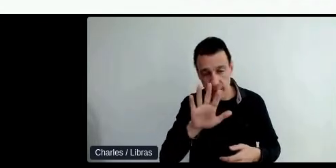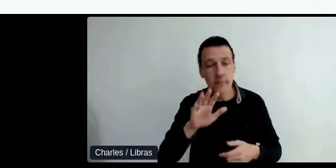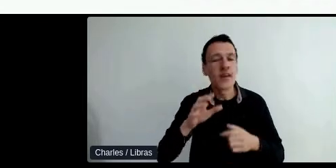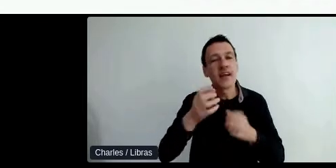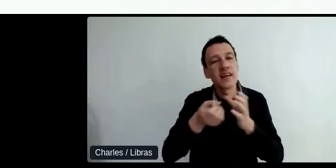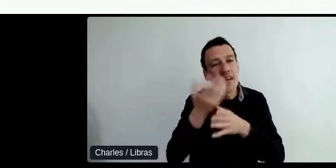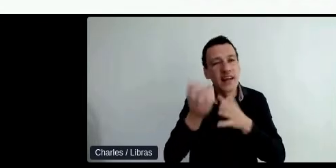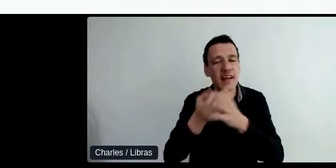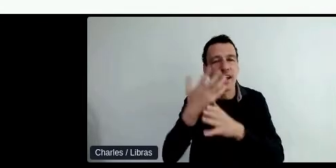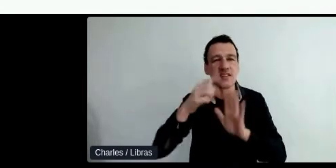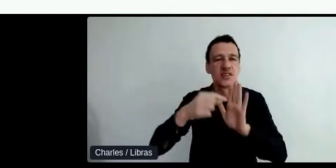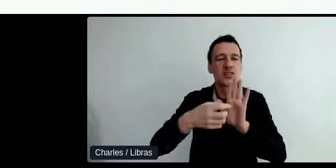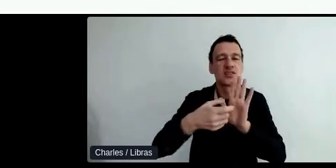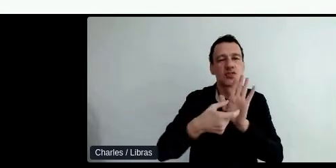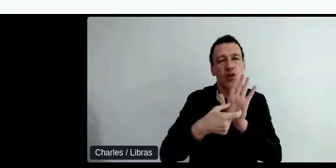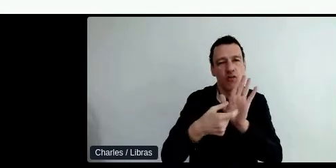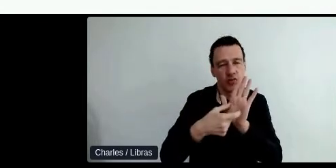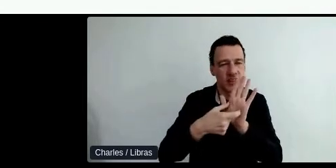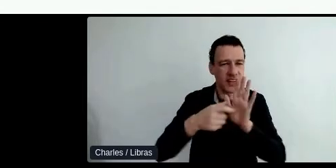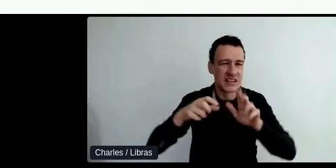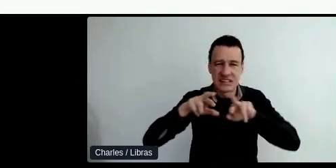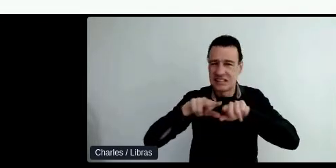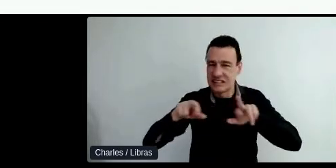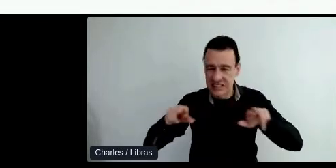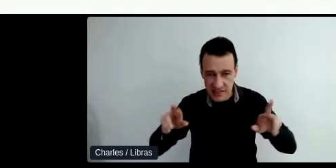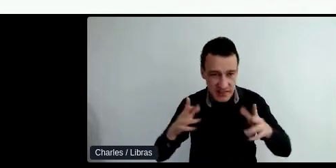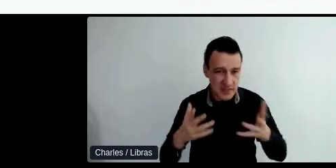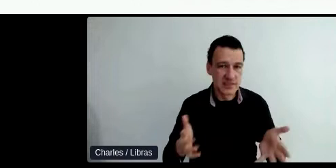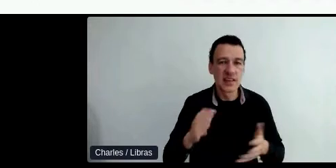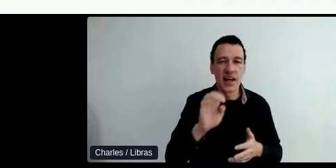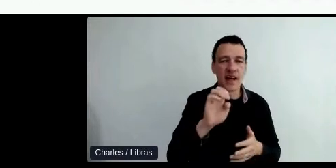software, né? Então, e-learning e